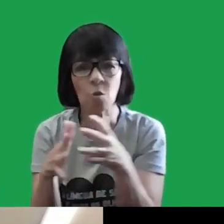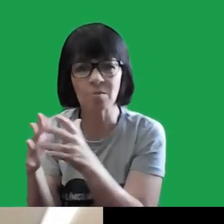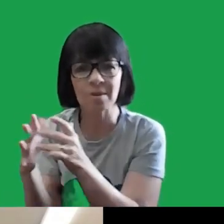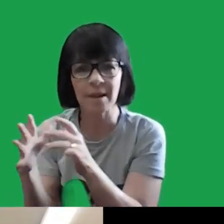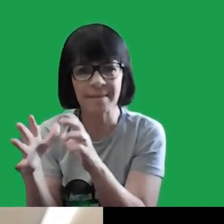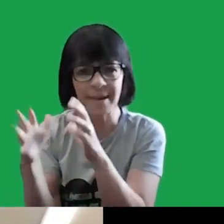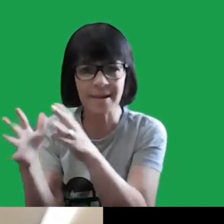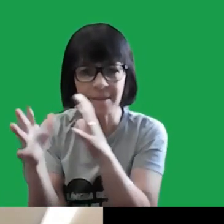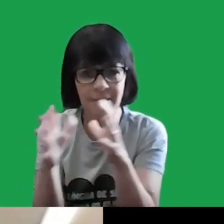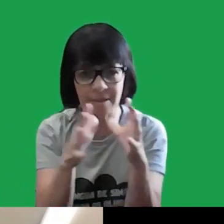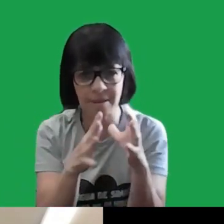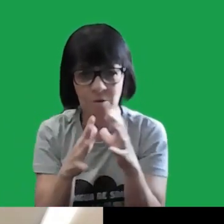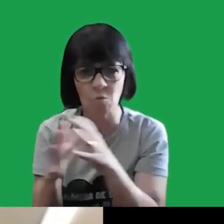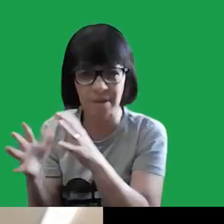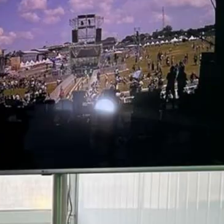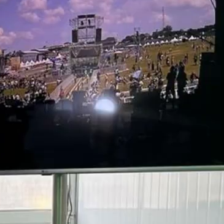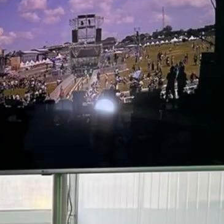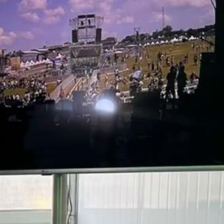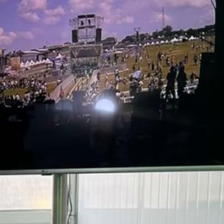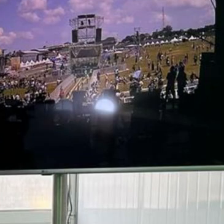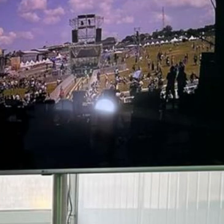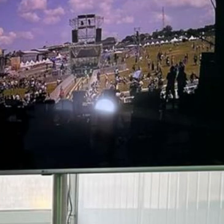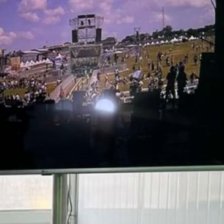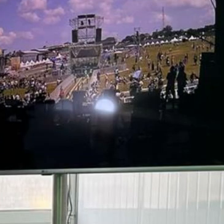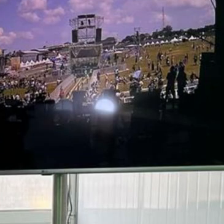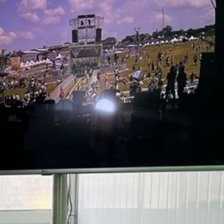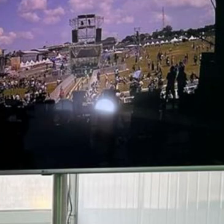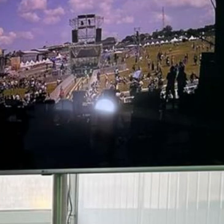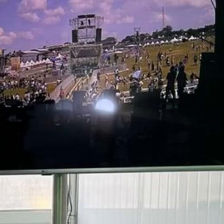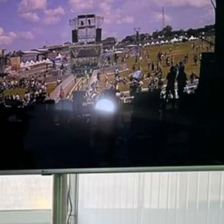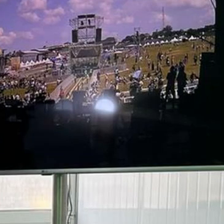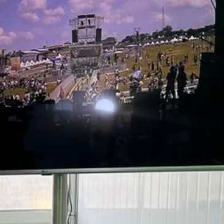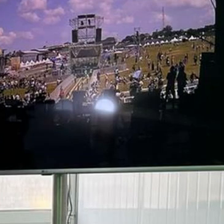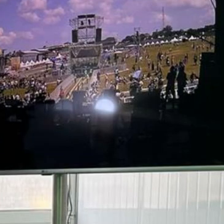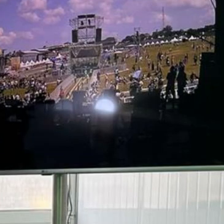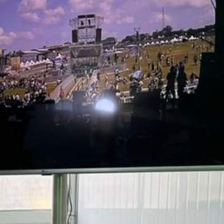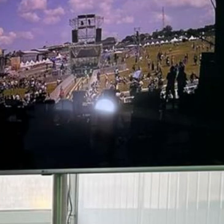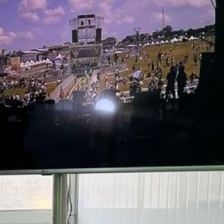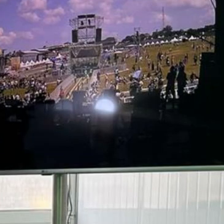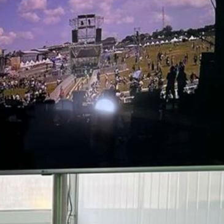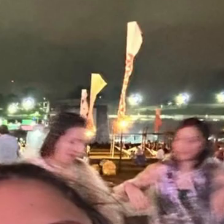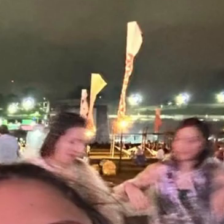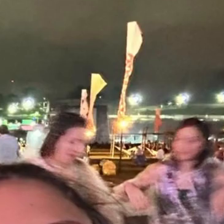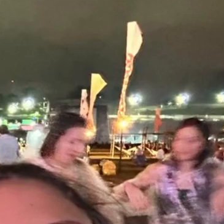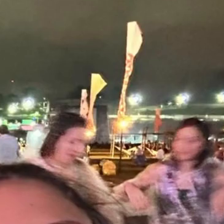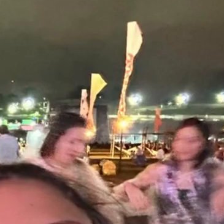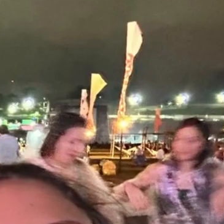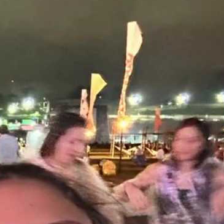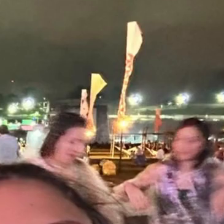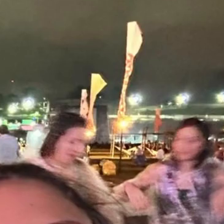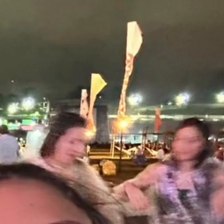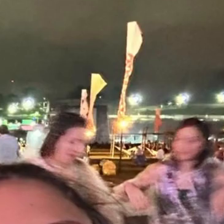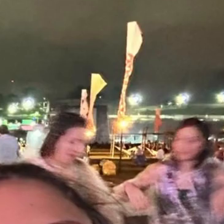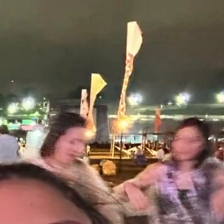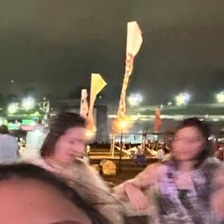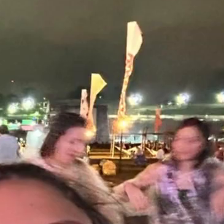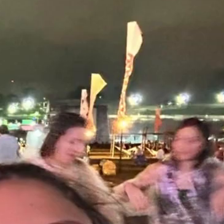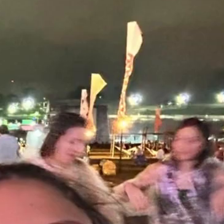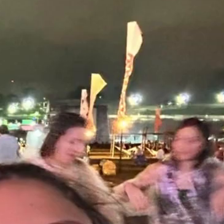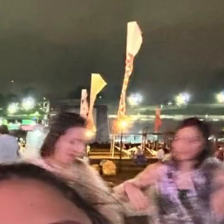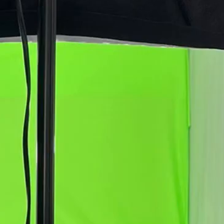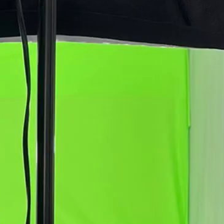Eram três containers e nós estávamos numa equipe, em quatro intérpretes,